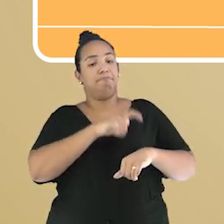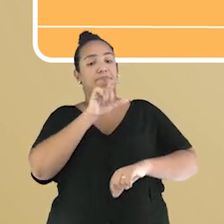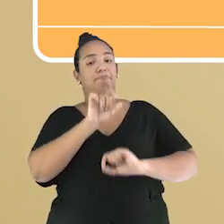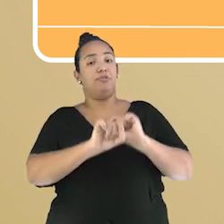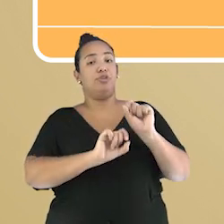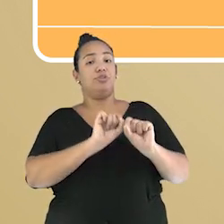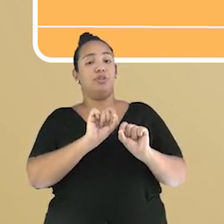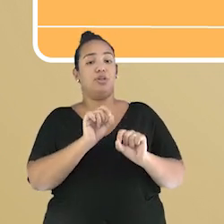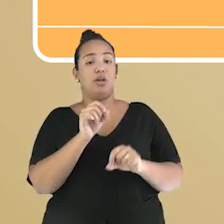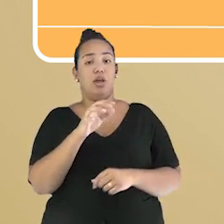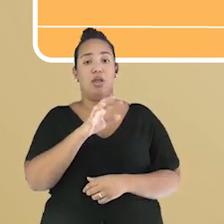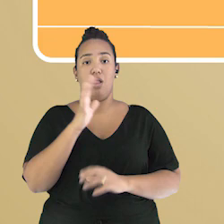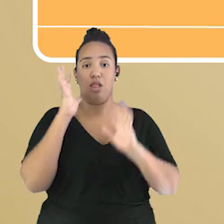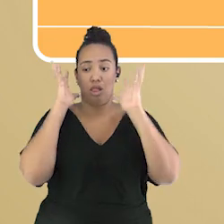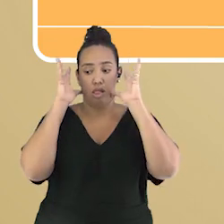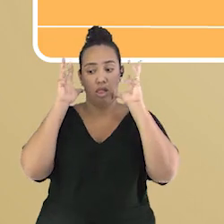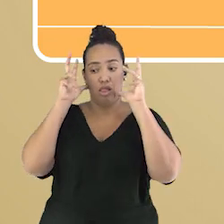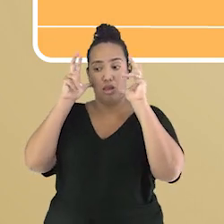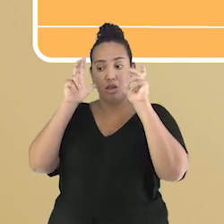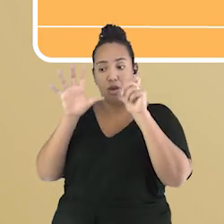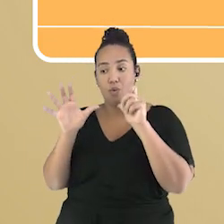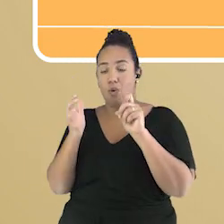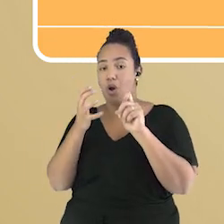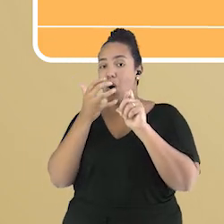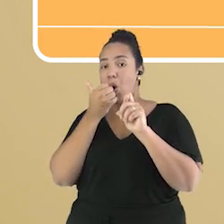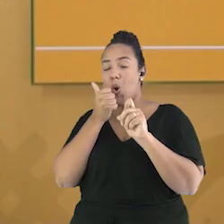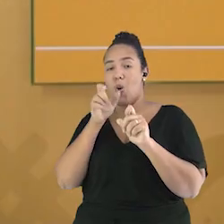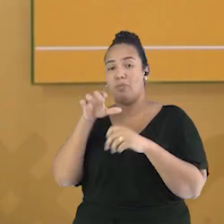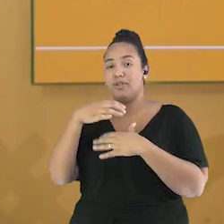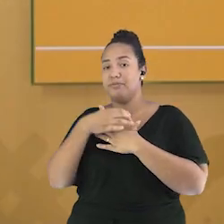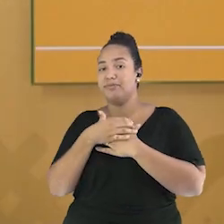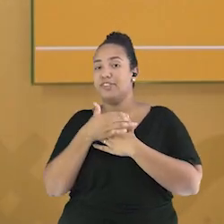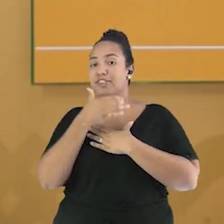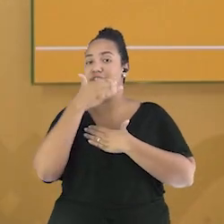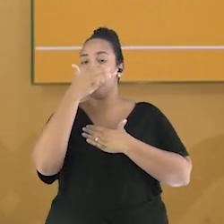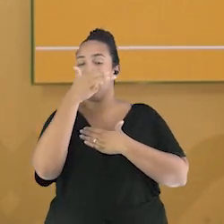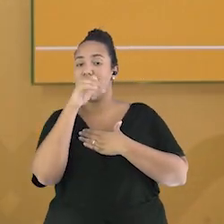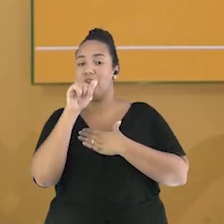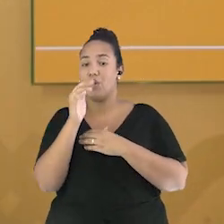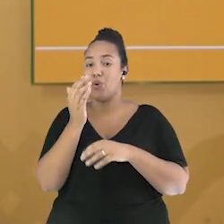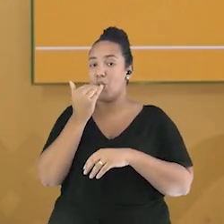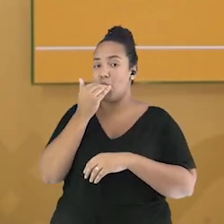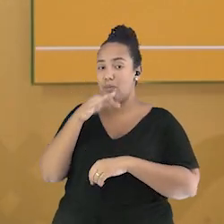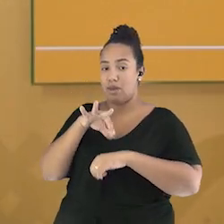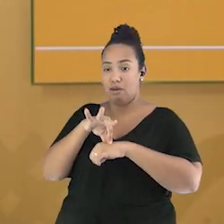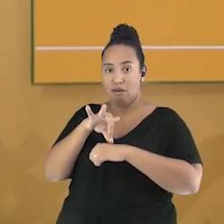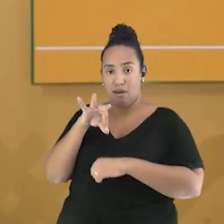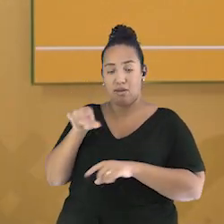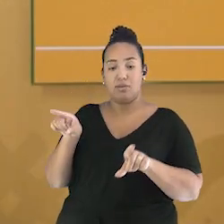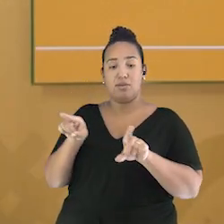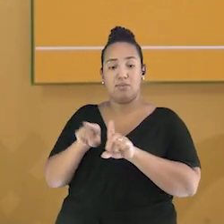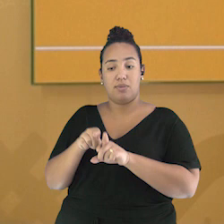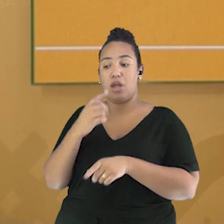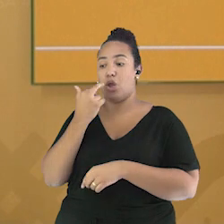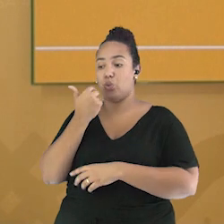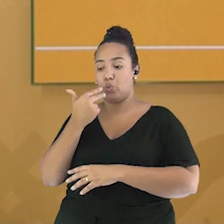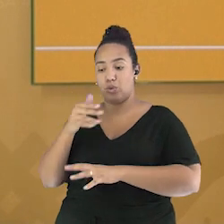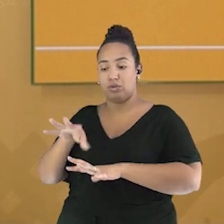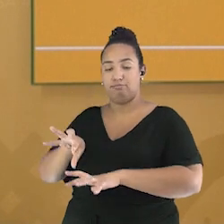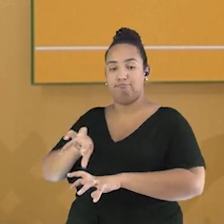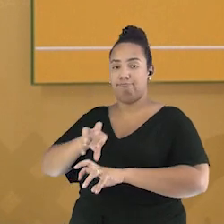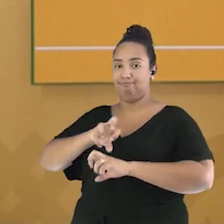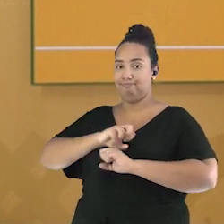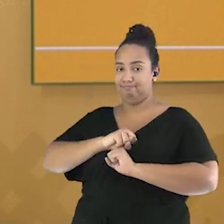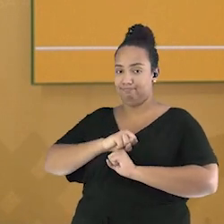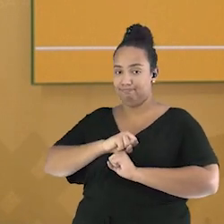pode vir a se tornar um alimento de um leão, que se alimentando da carne da girafa também consegue nutrientes para o seu